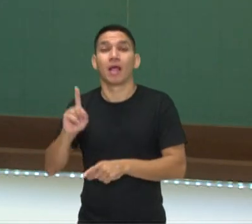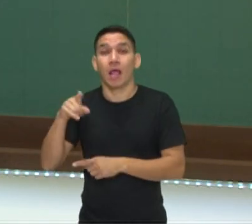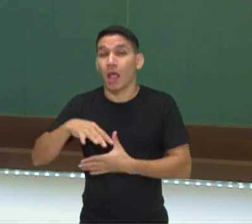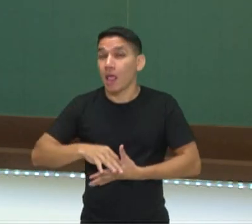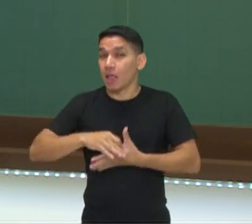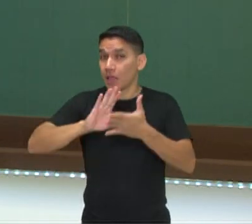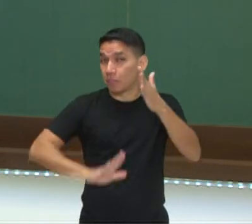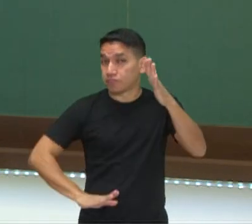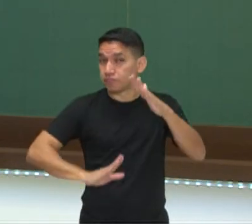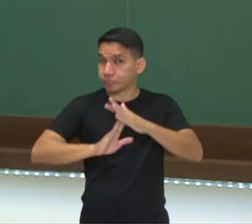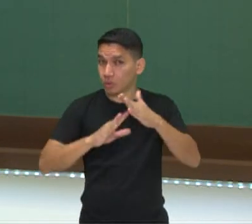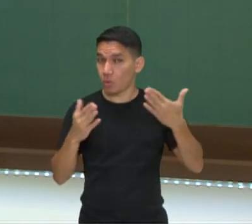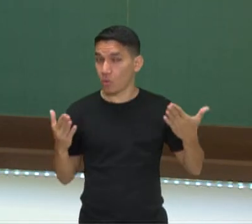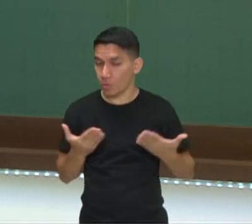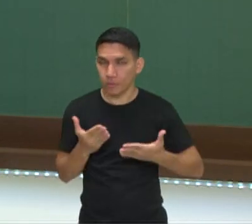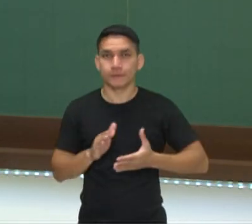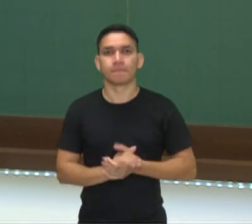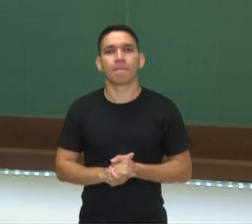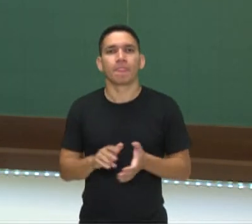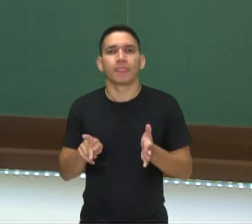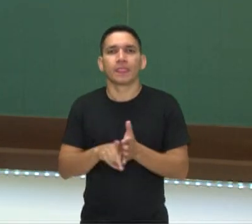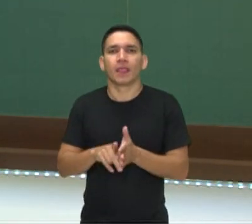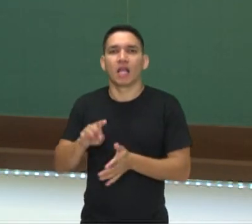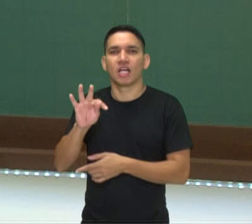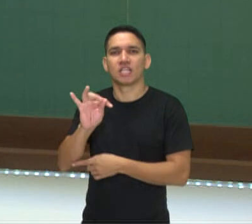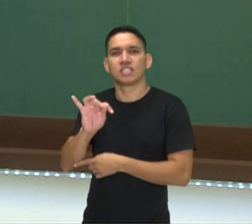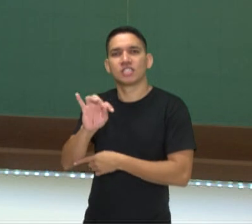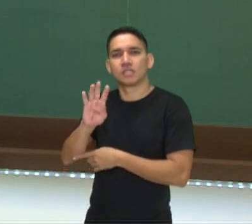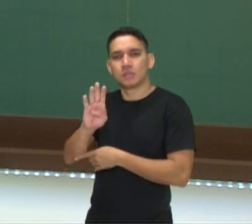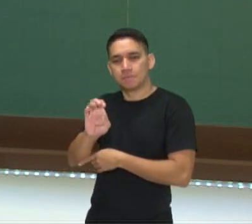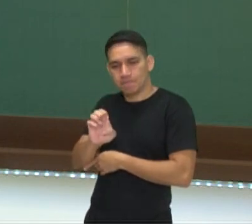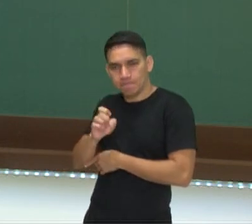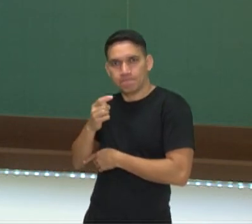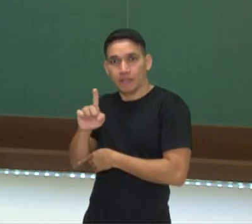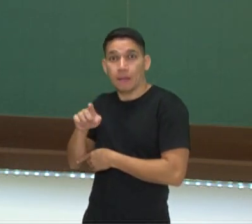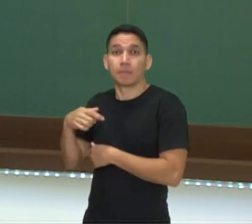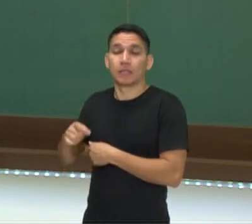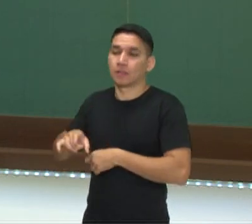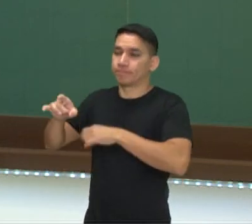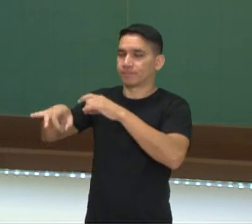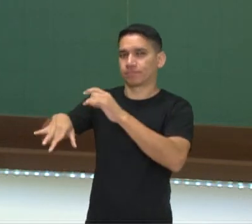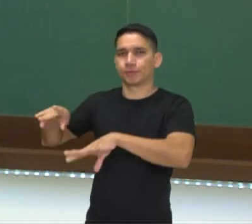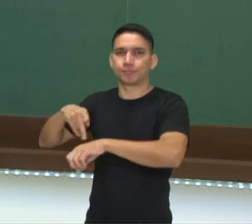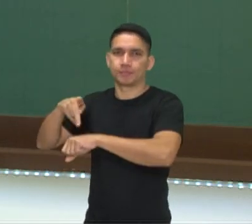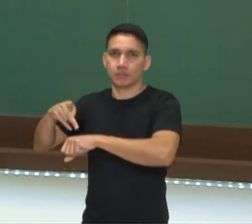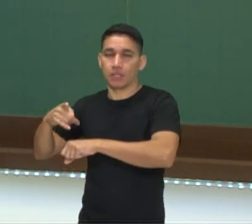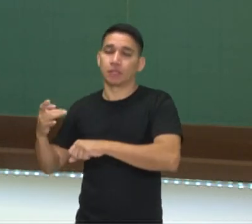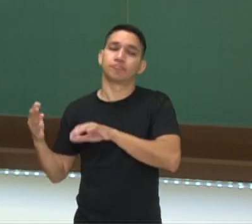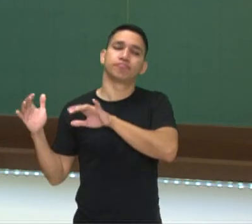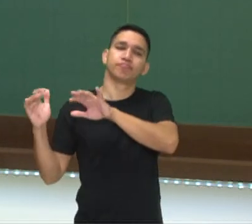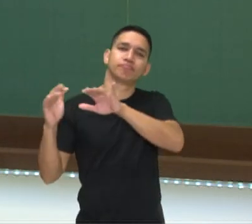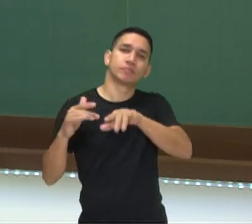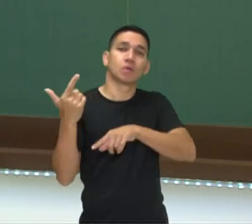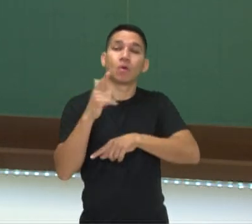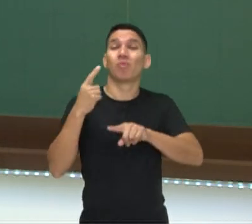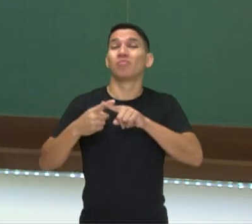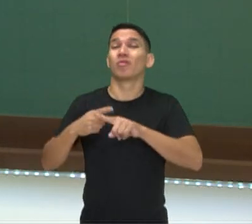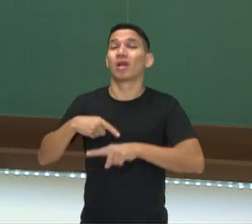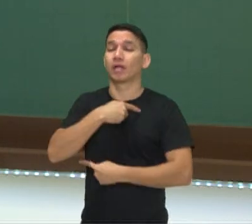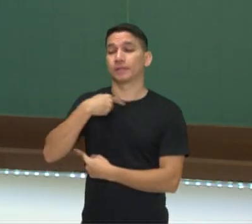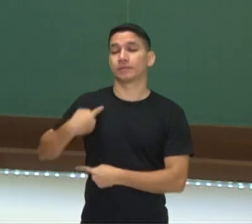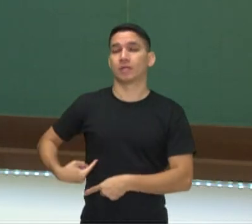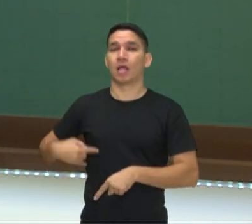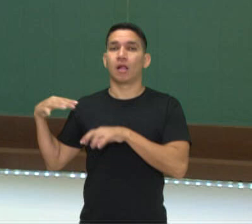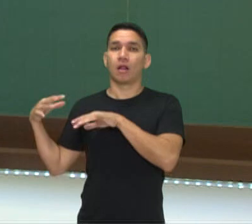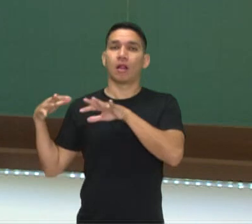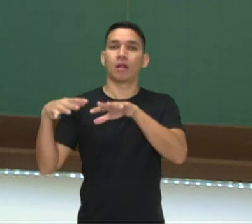líder máximo hoje do Tibete, ele teve que sair do Tibete, então, por conta dessa invasão. Ele não